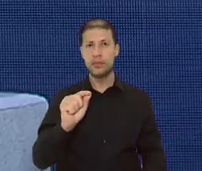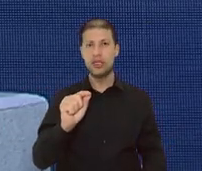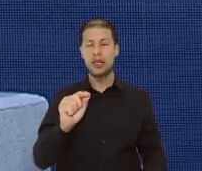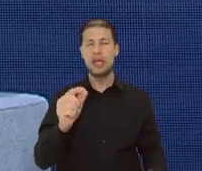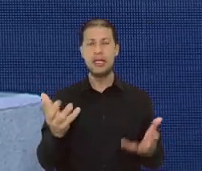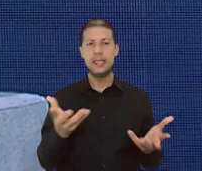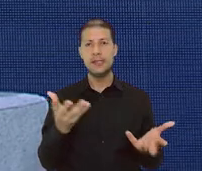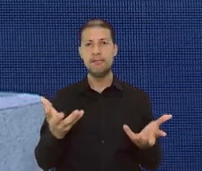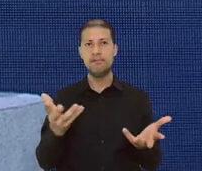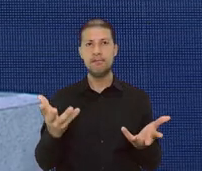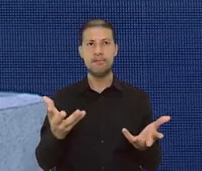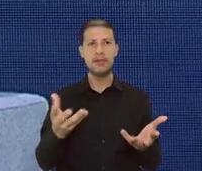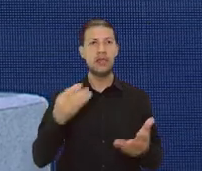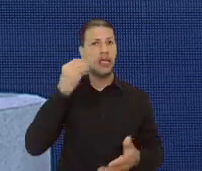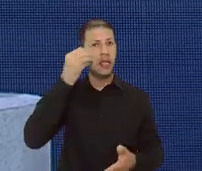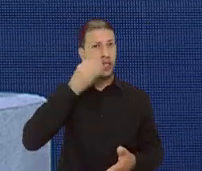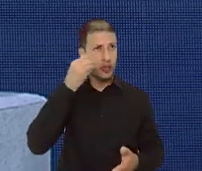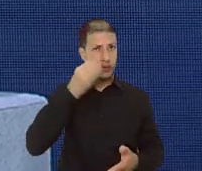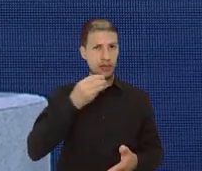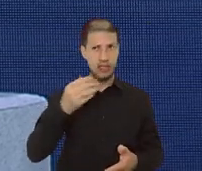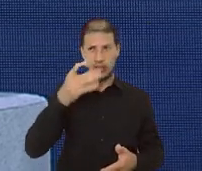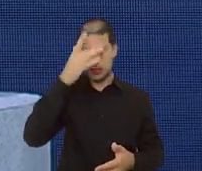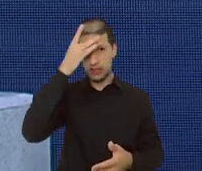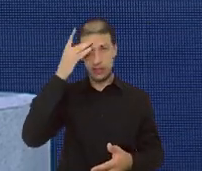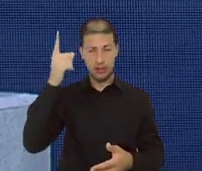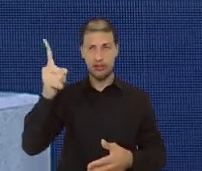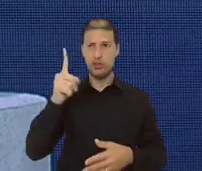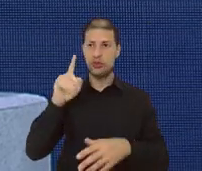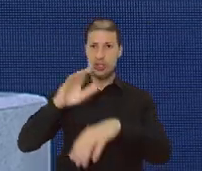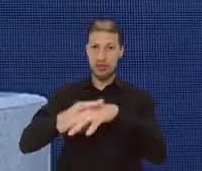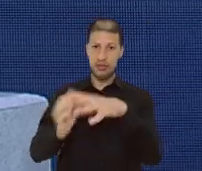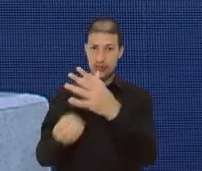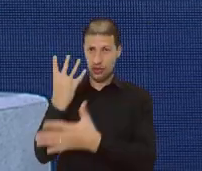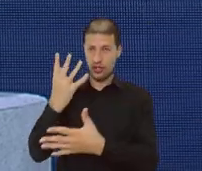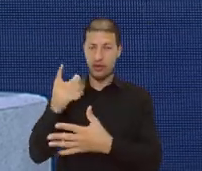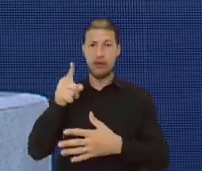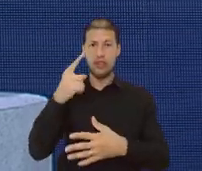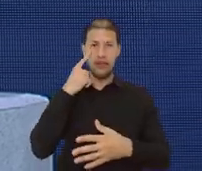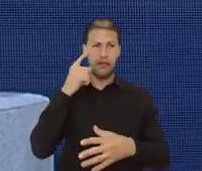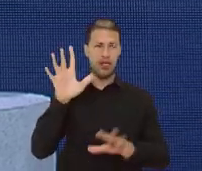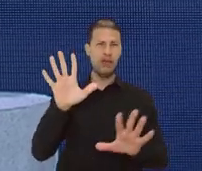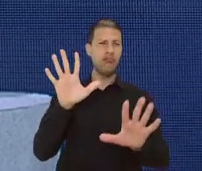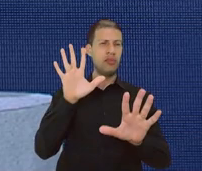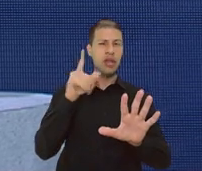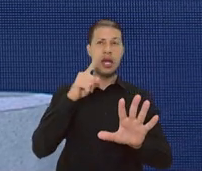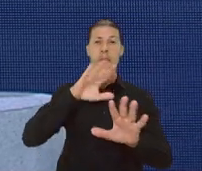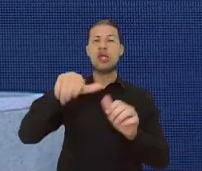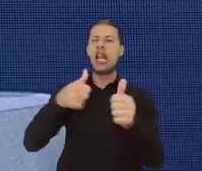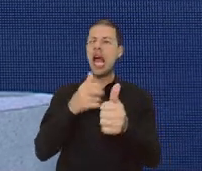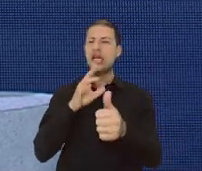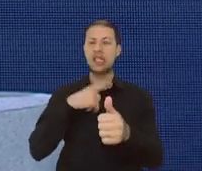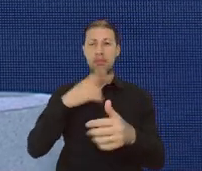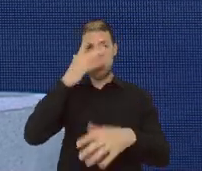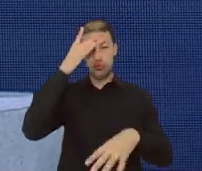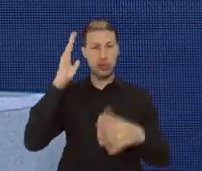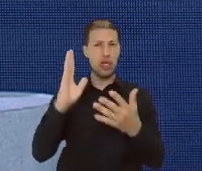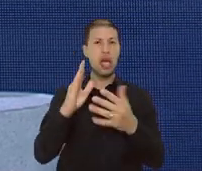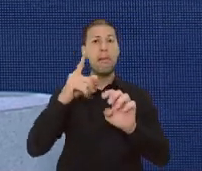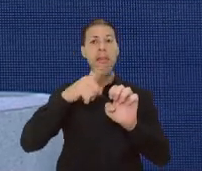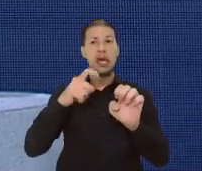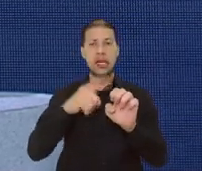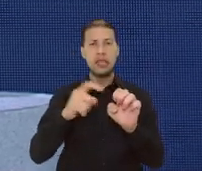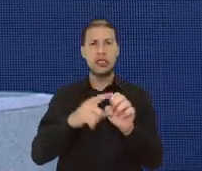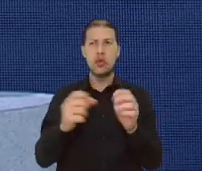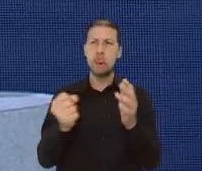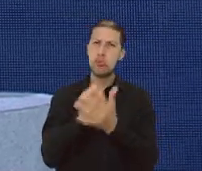a experiência do faundo agora quando você olha no licede você tem feudos que já aprenderam mais de uma vez a gente tá fazendo um